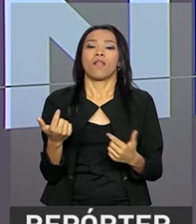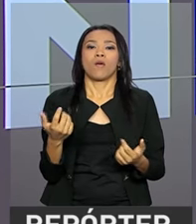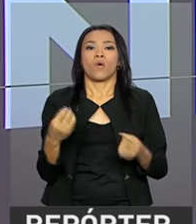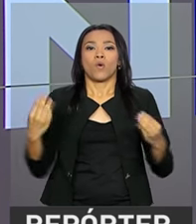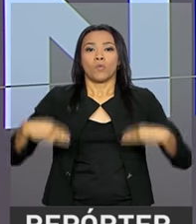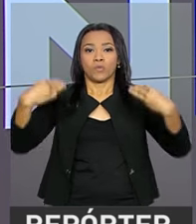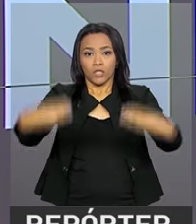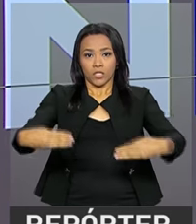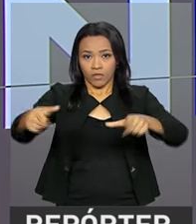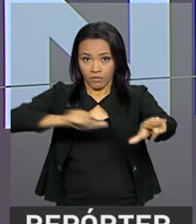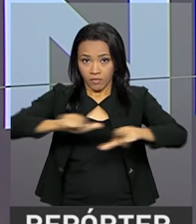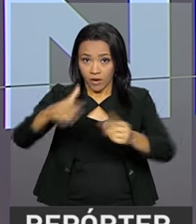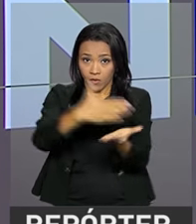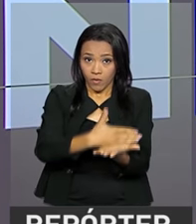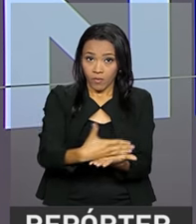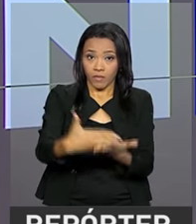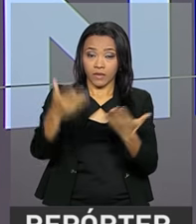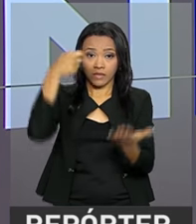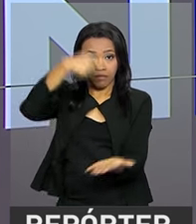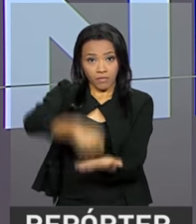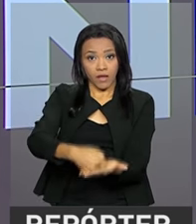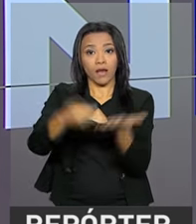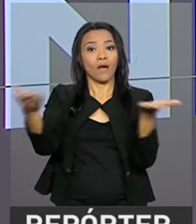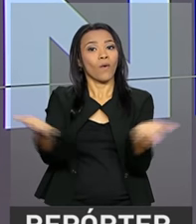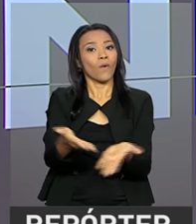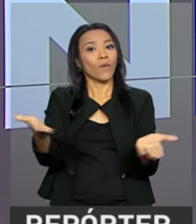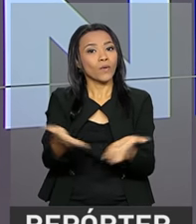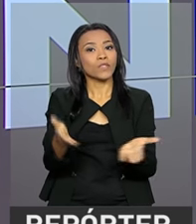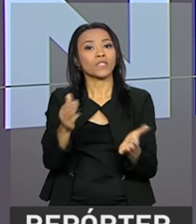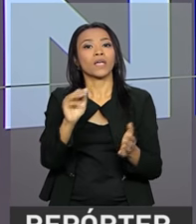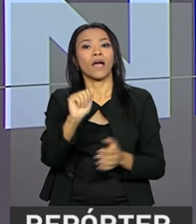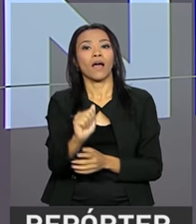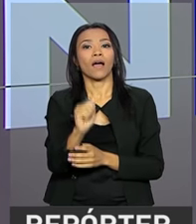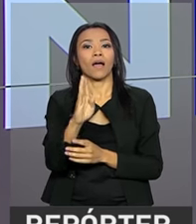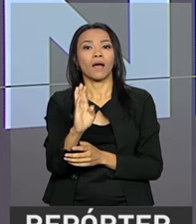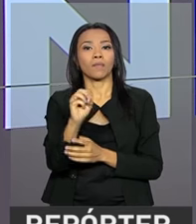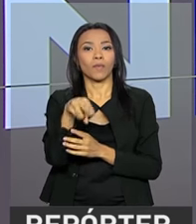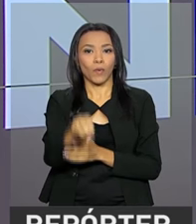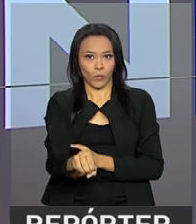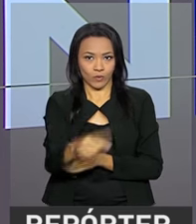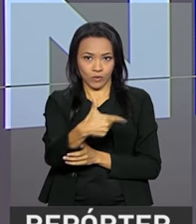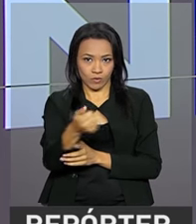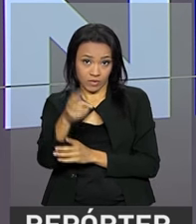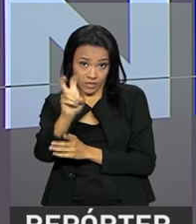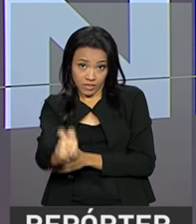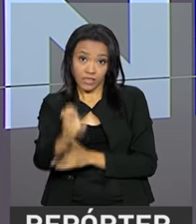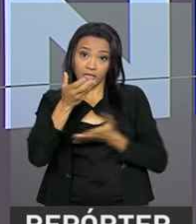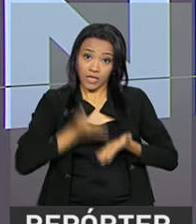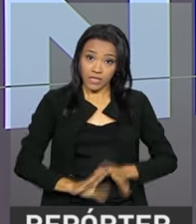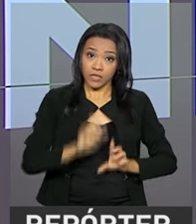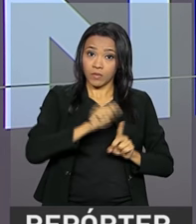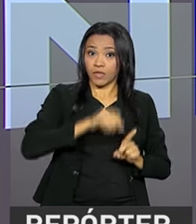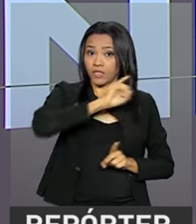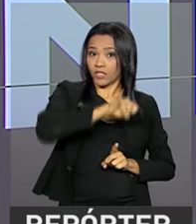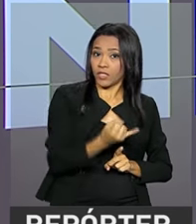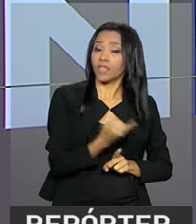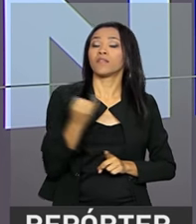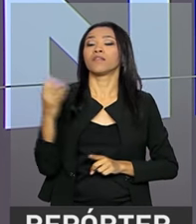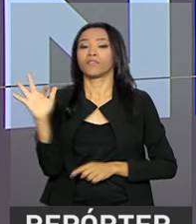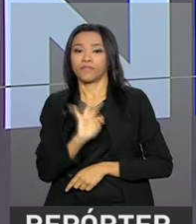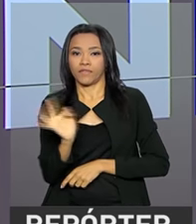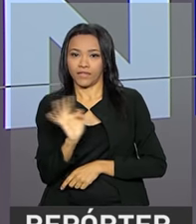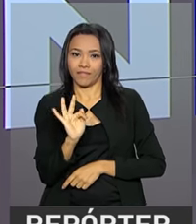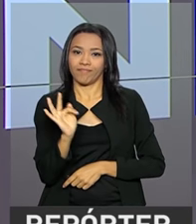Trabalho começa a pagar hoje o abono salarial ano base 2015 para os trabalhadores nascidos em janeiro e